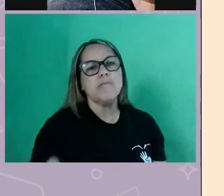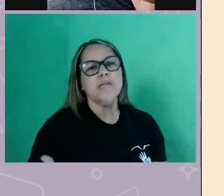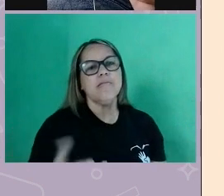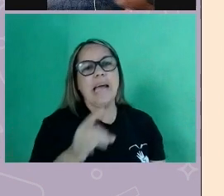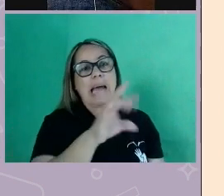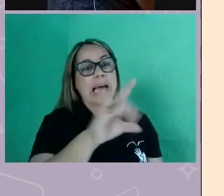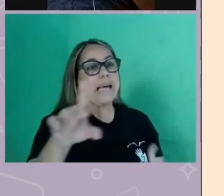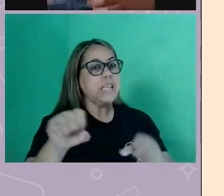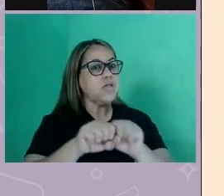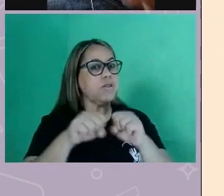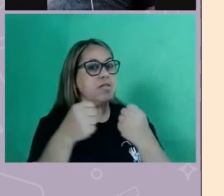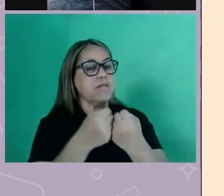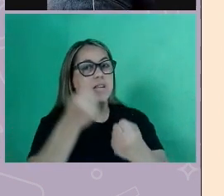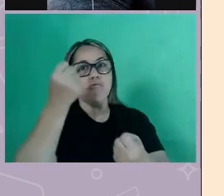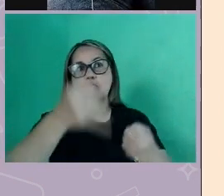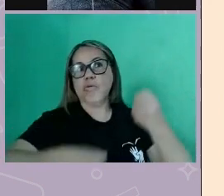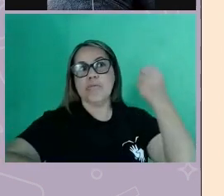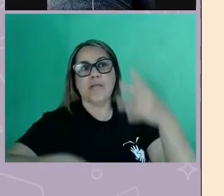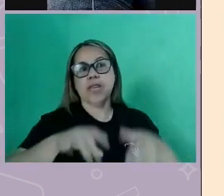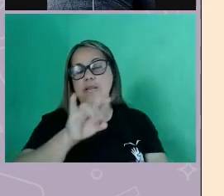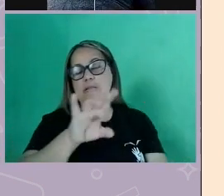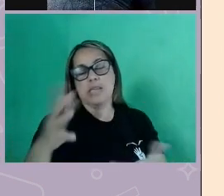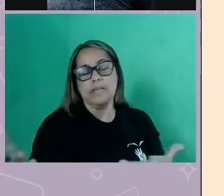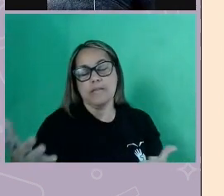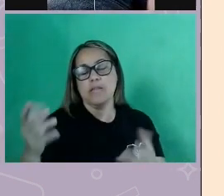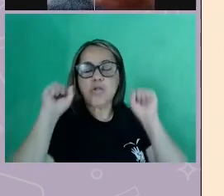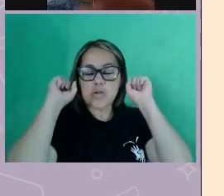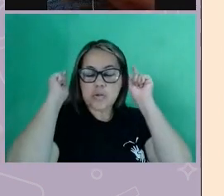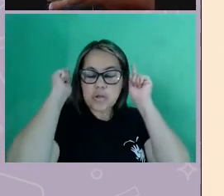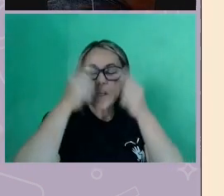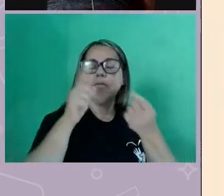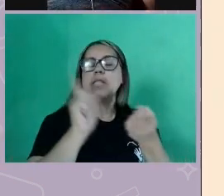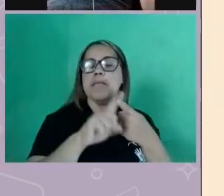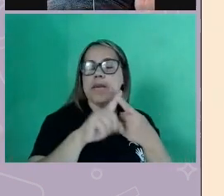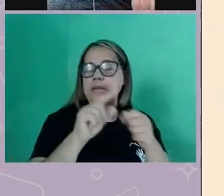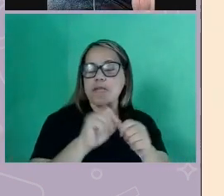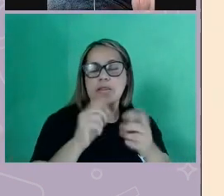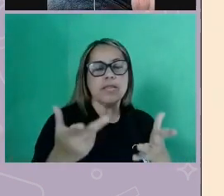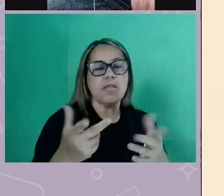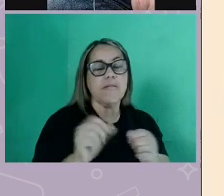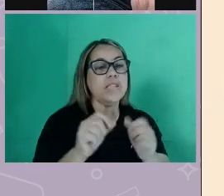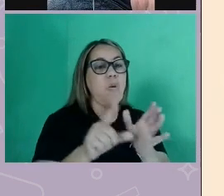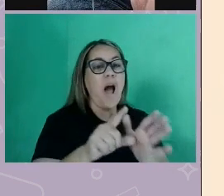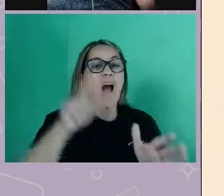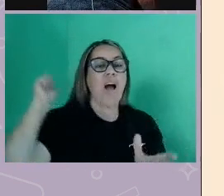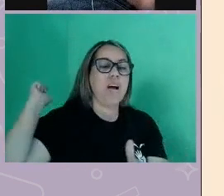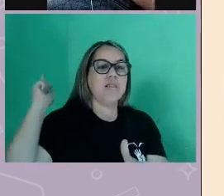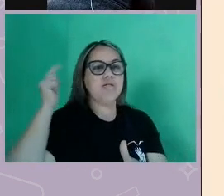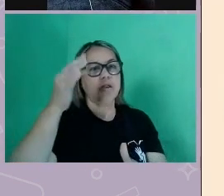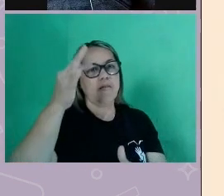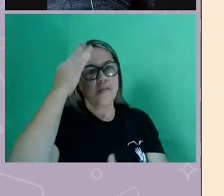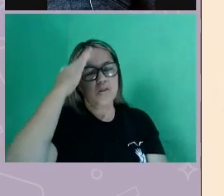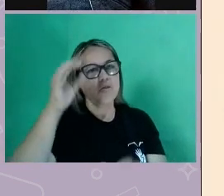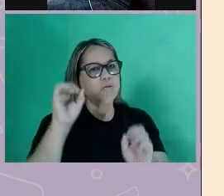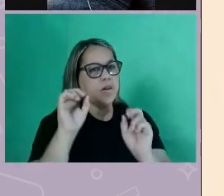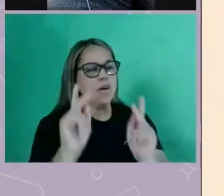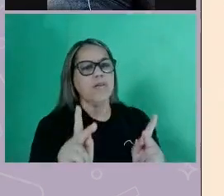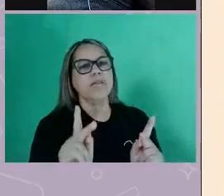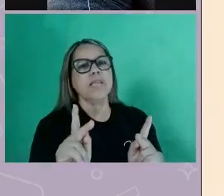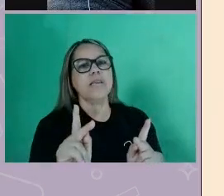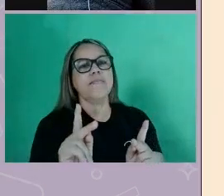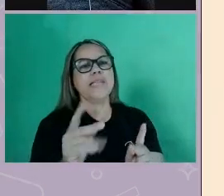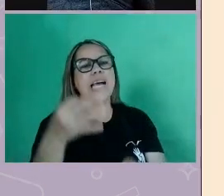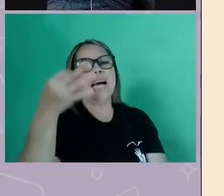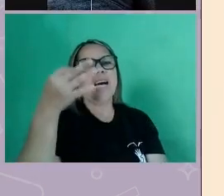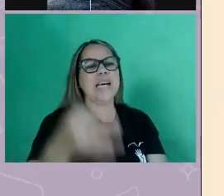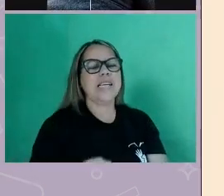isso a sua maneira e os gregos também faziam assim e faziam assim antes da filosofia certo então resposta certa